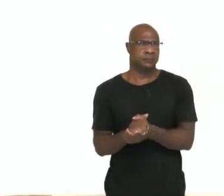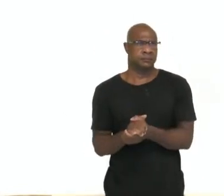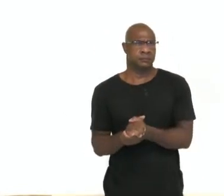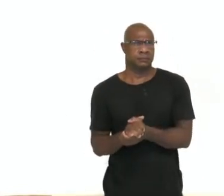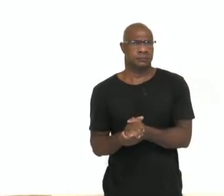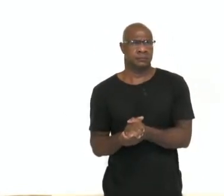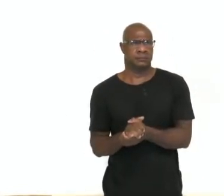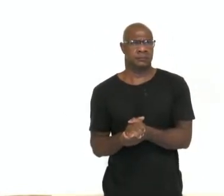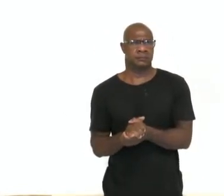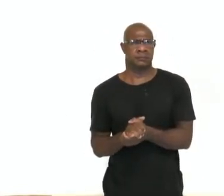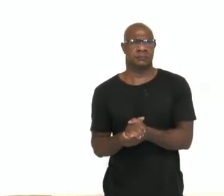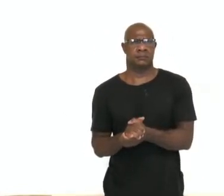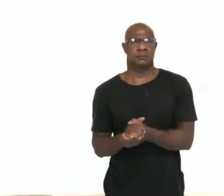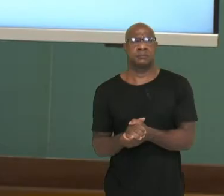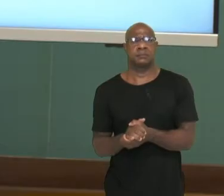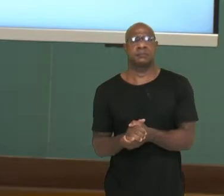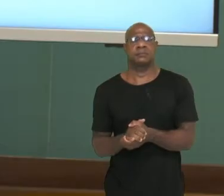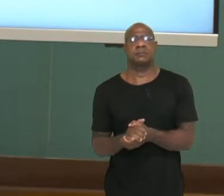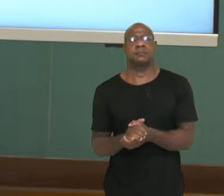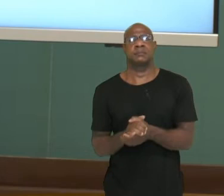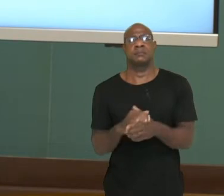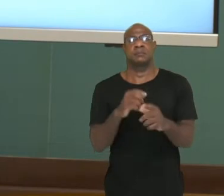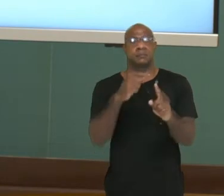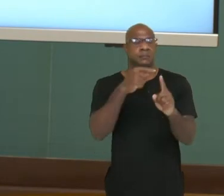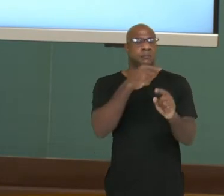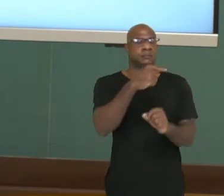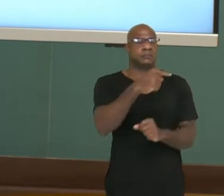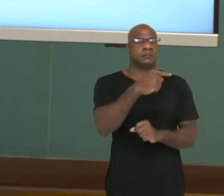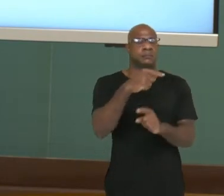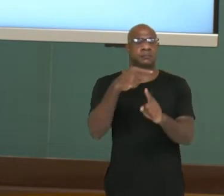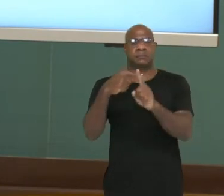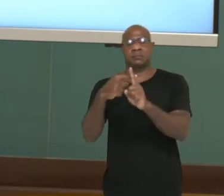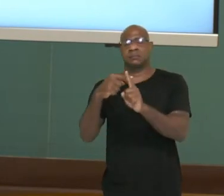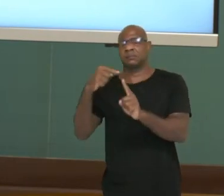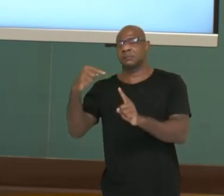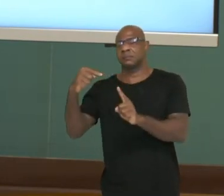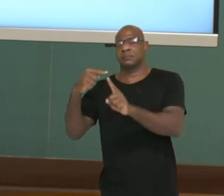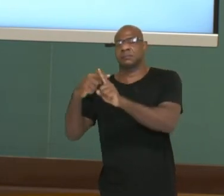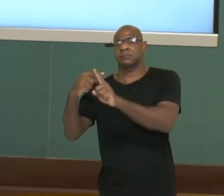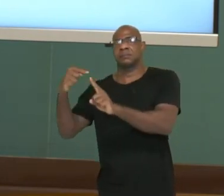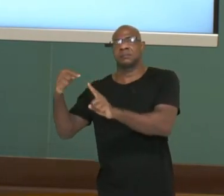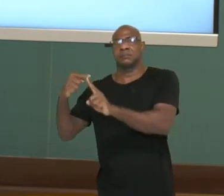série liga negativo com positivo, positivo com negativo,